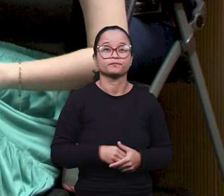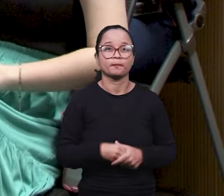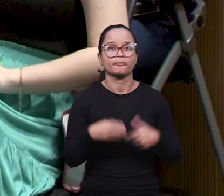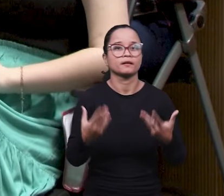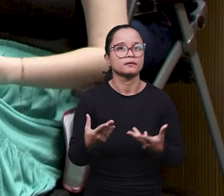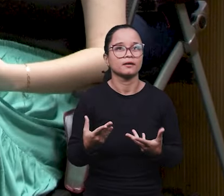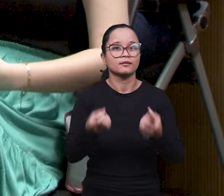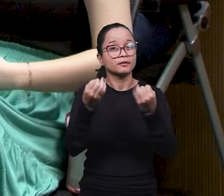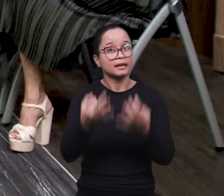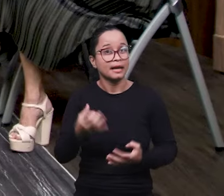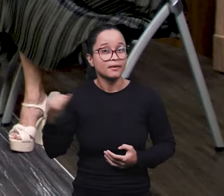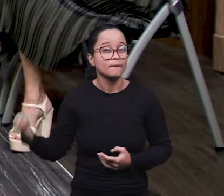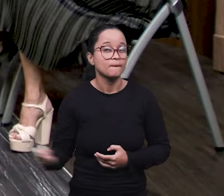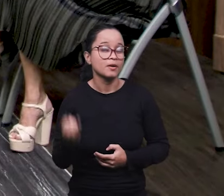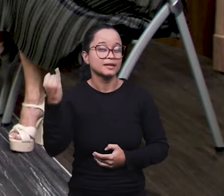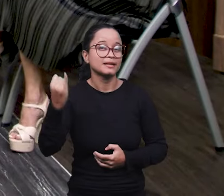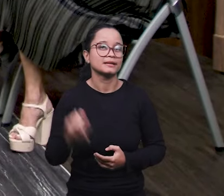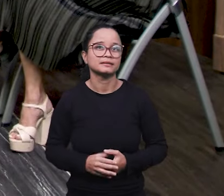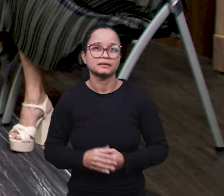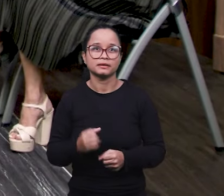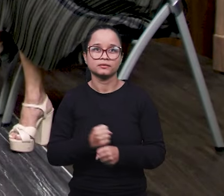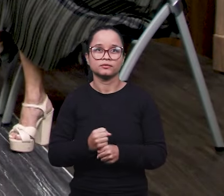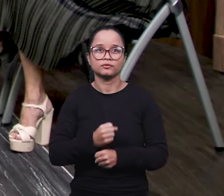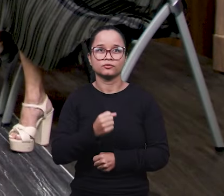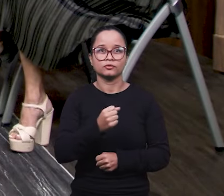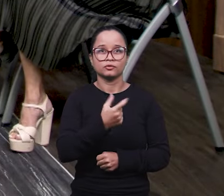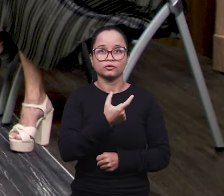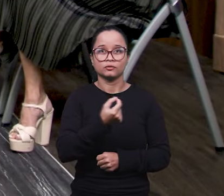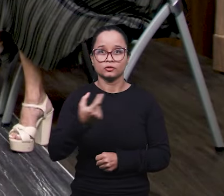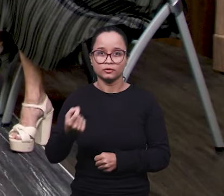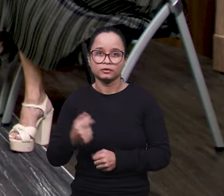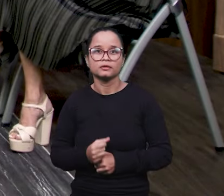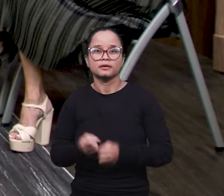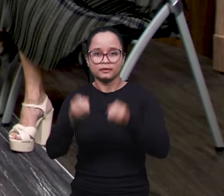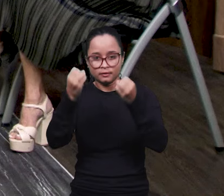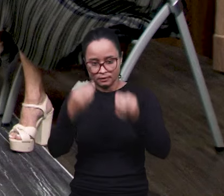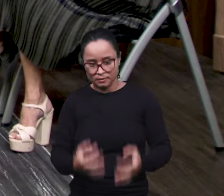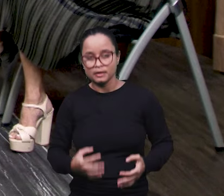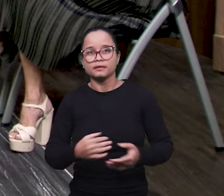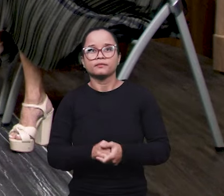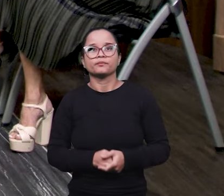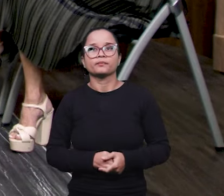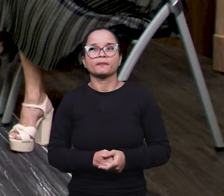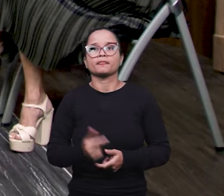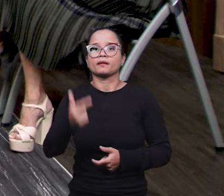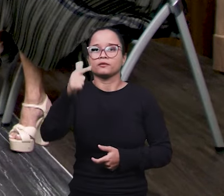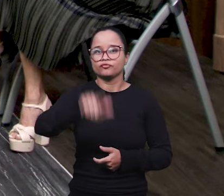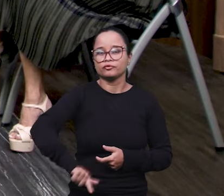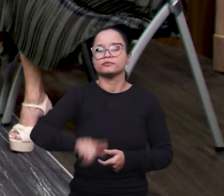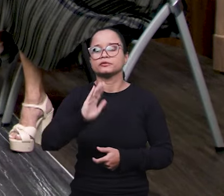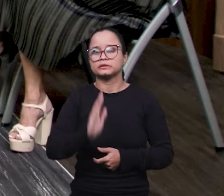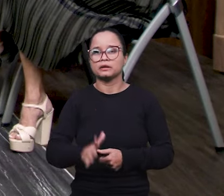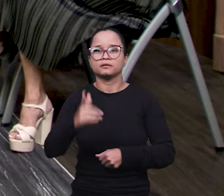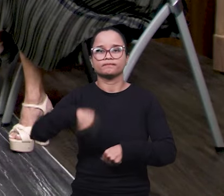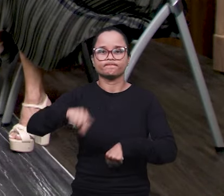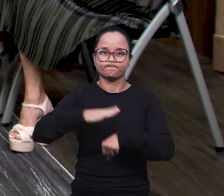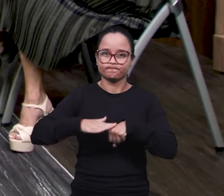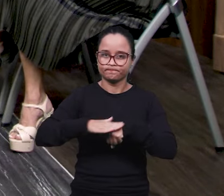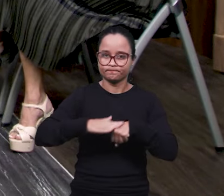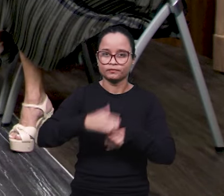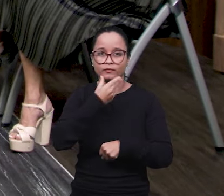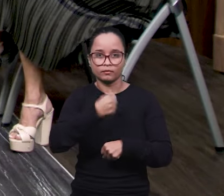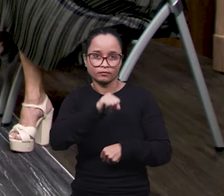coisa importante que desde 2020 a Vitória traz um relato que reforça aquilo que nós estamos conversando com os